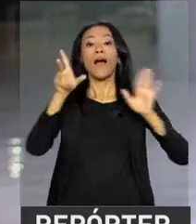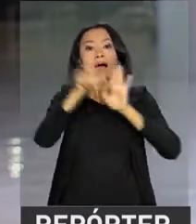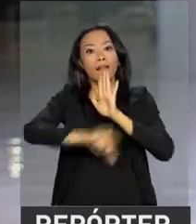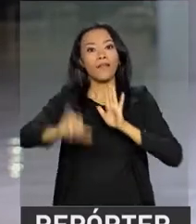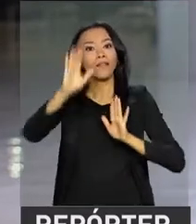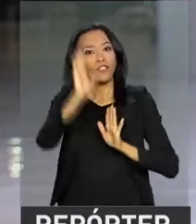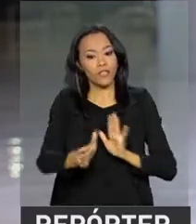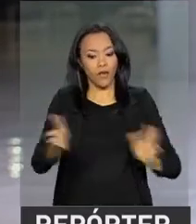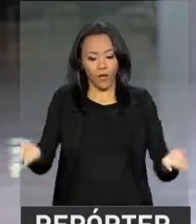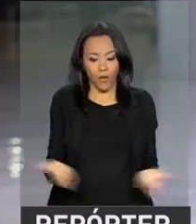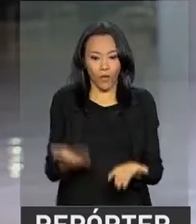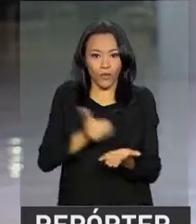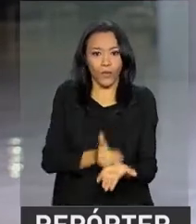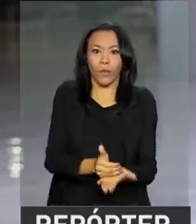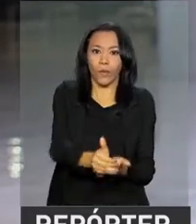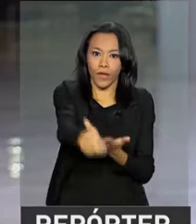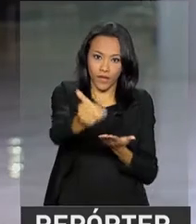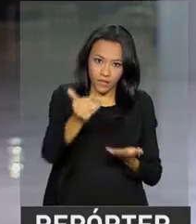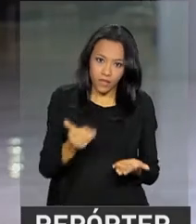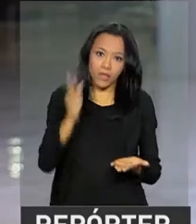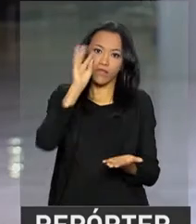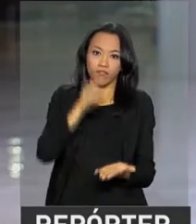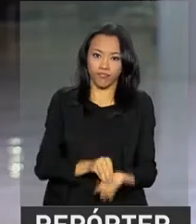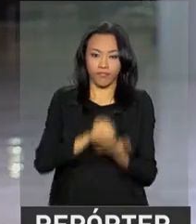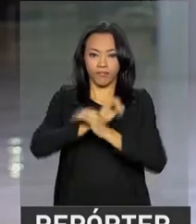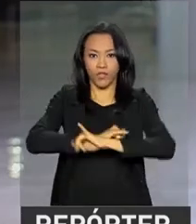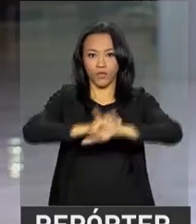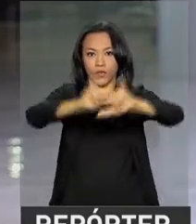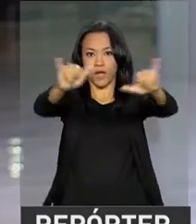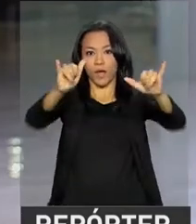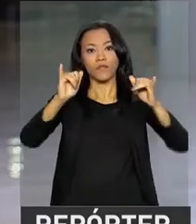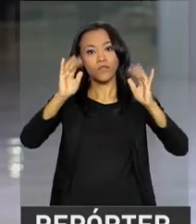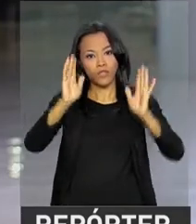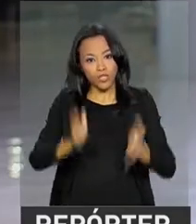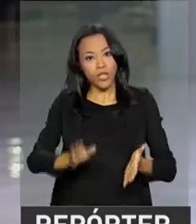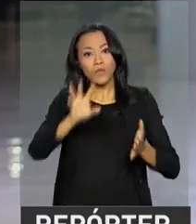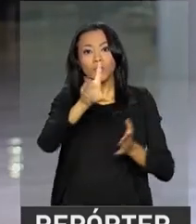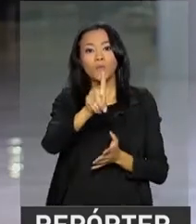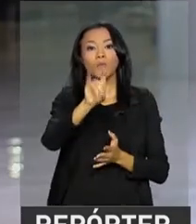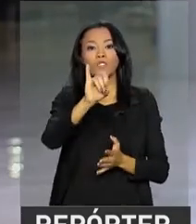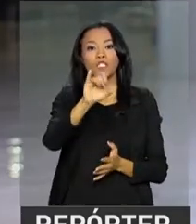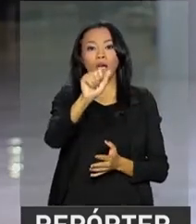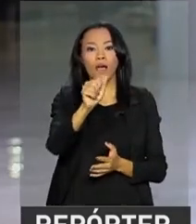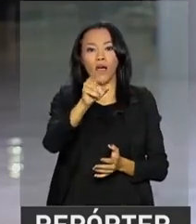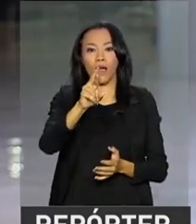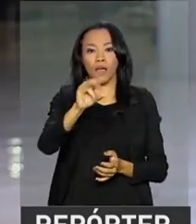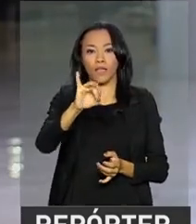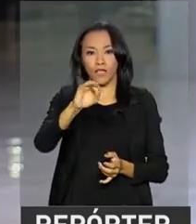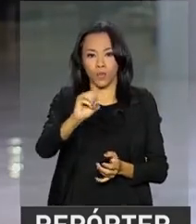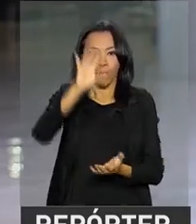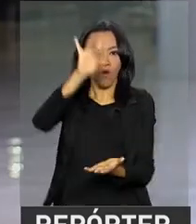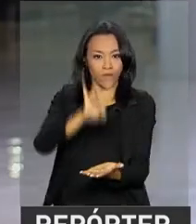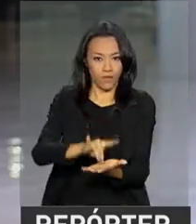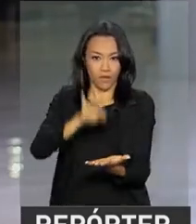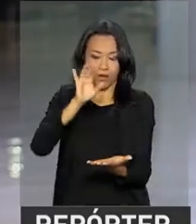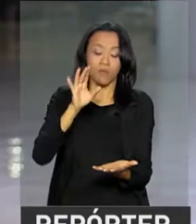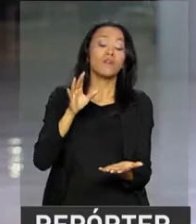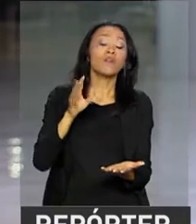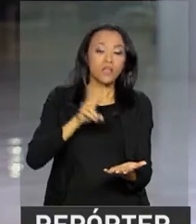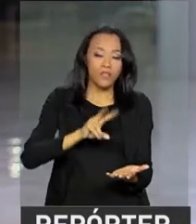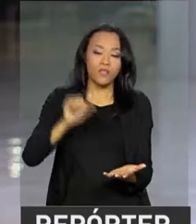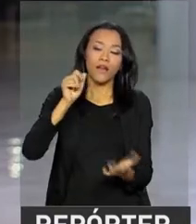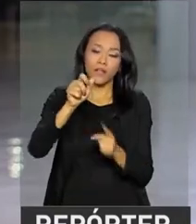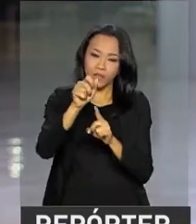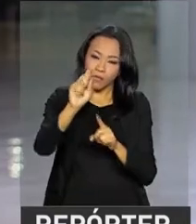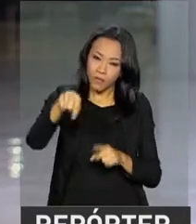partir de hoje com a publicação no diário oficial da união e portanto já teremos a primeira edição da campanha no